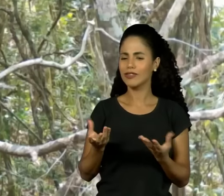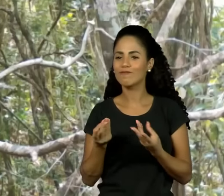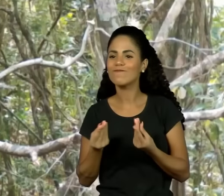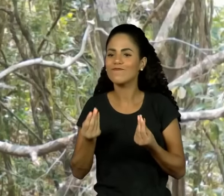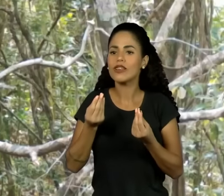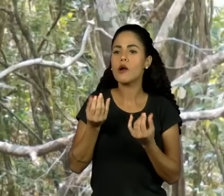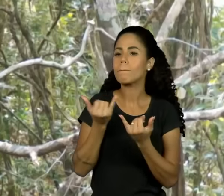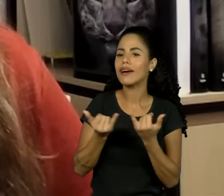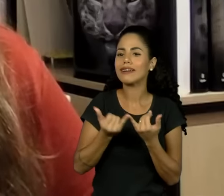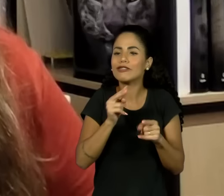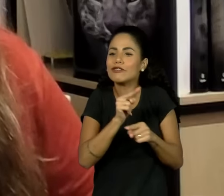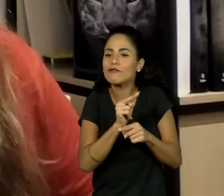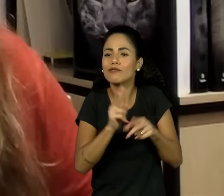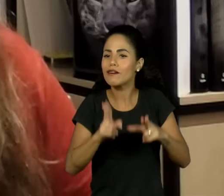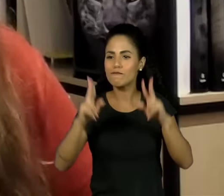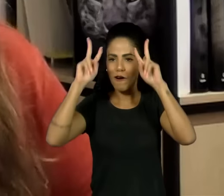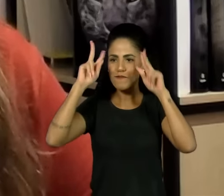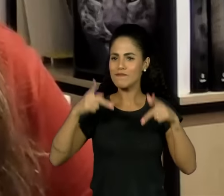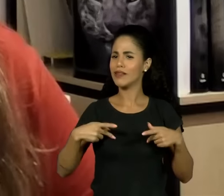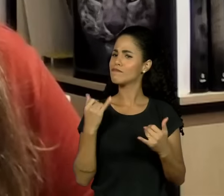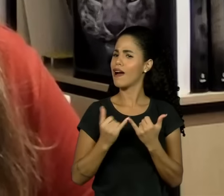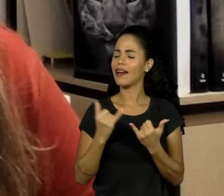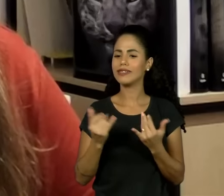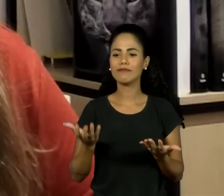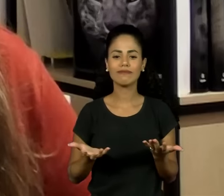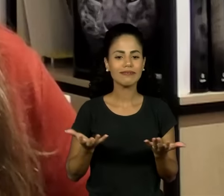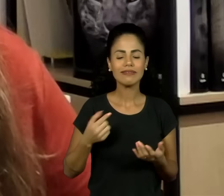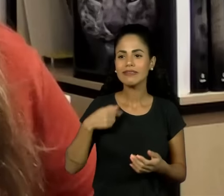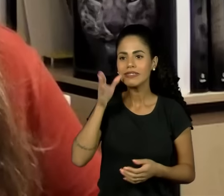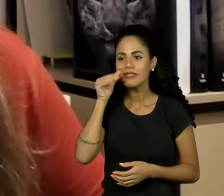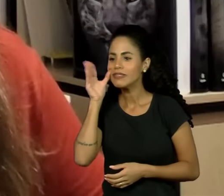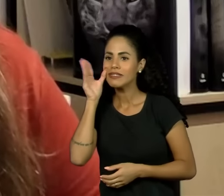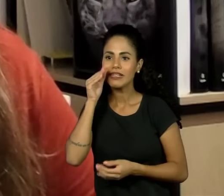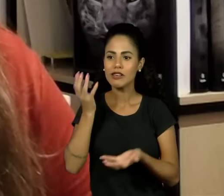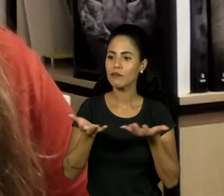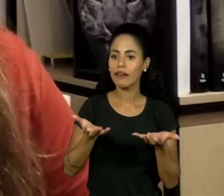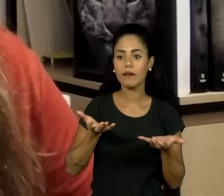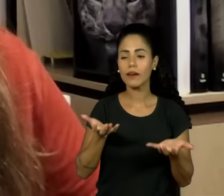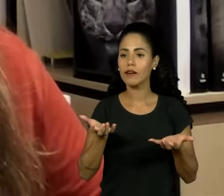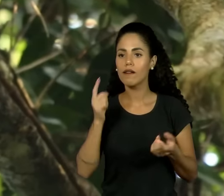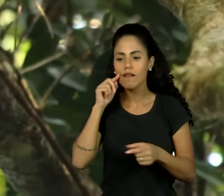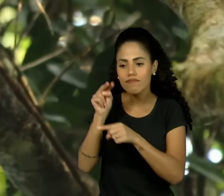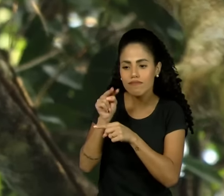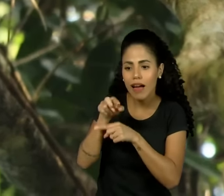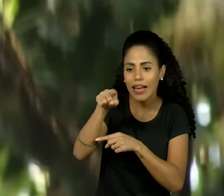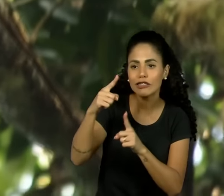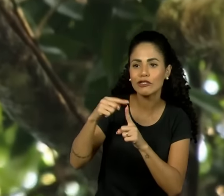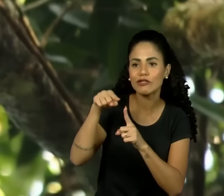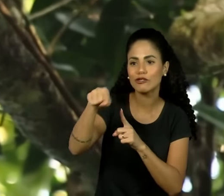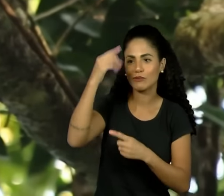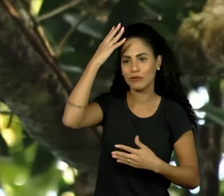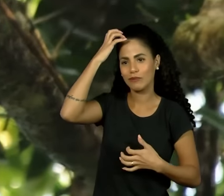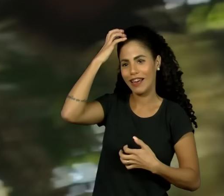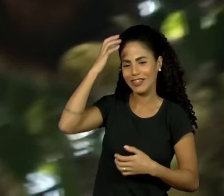cuidado parental, isso foi me cativando cada vez mais, me envolvendo no cuidado com essa espécie, né?